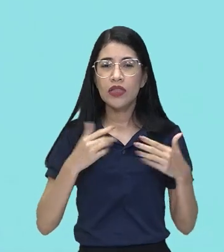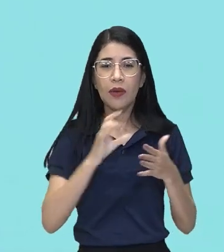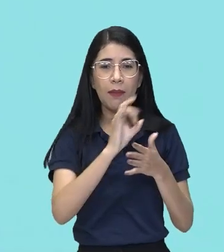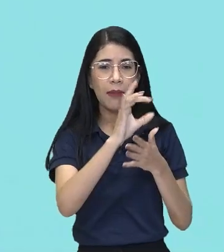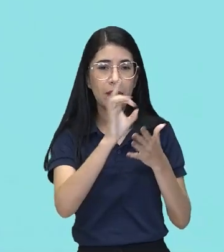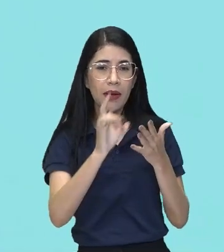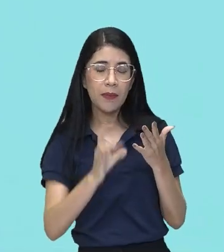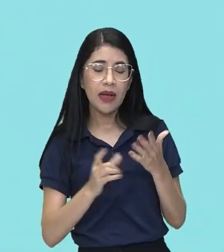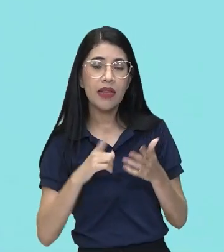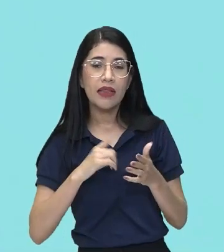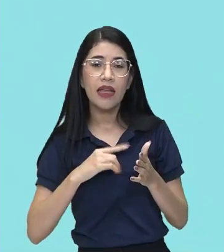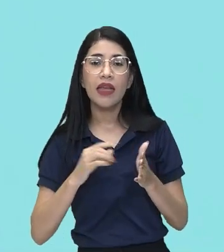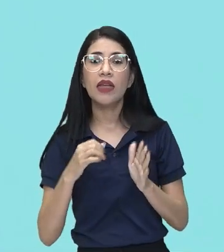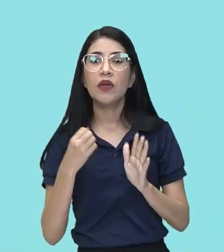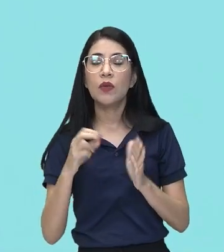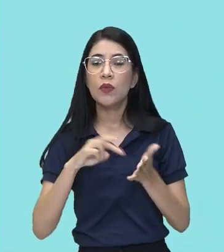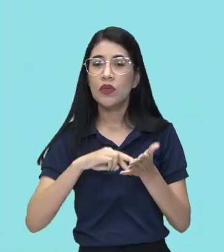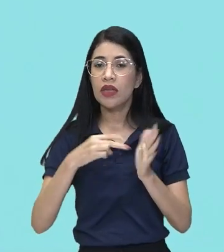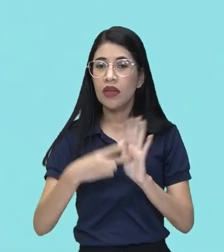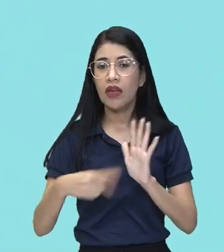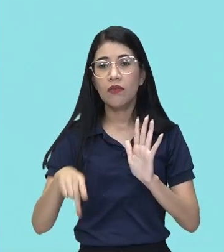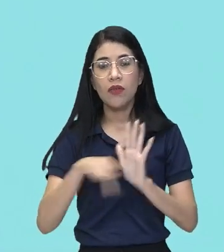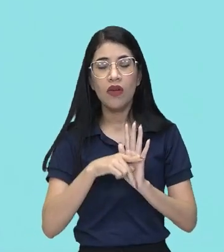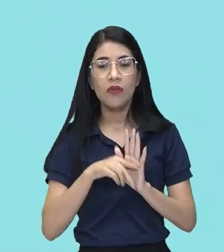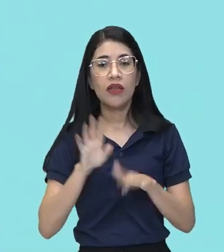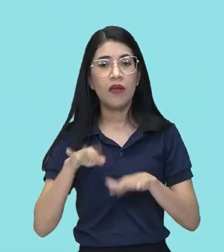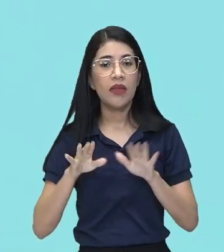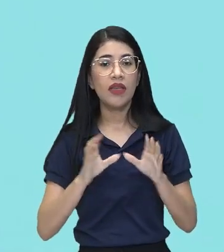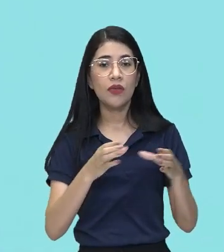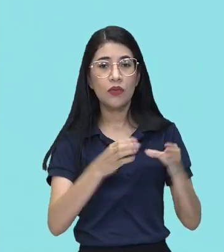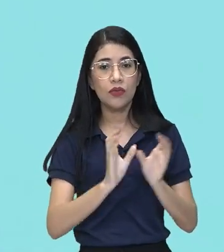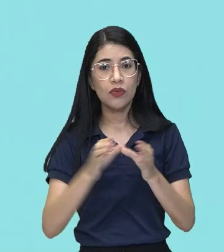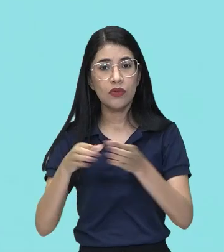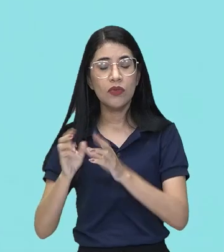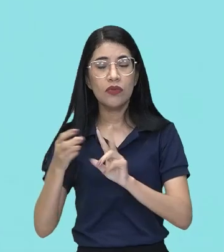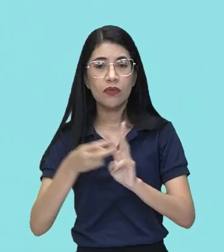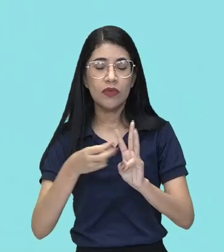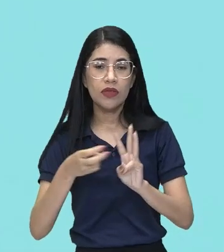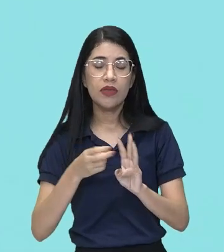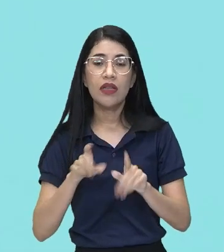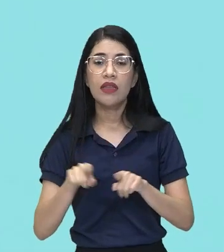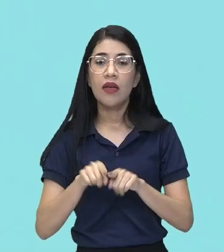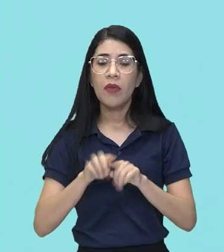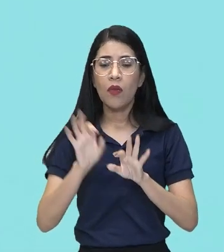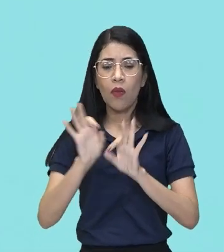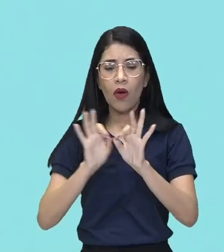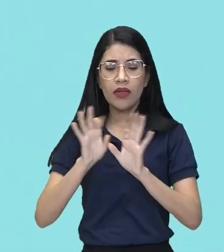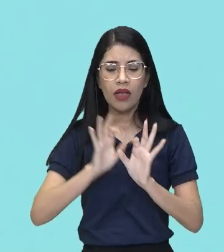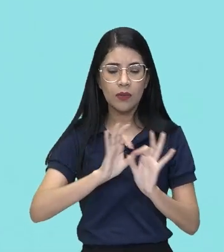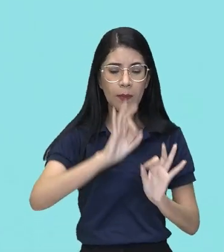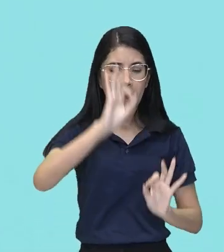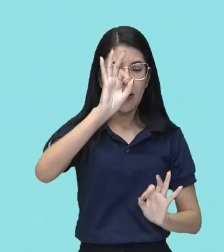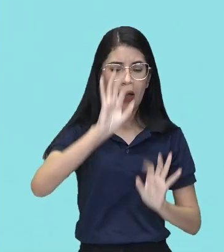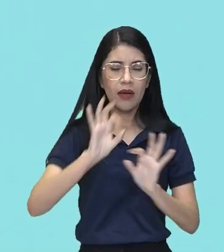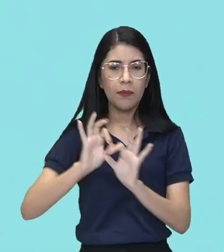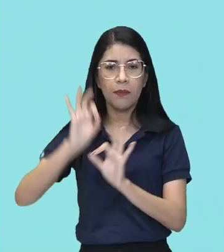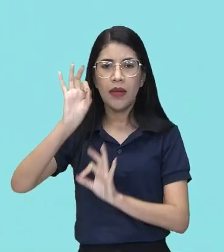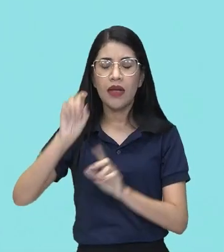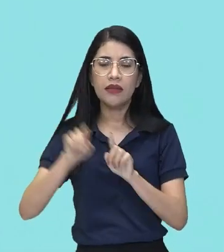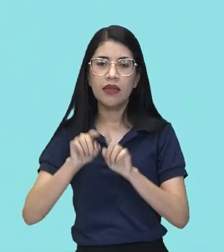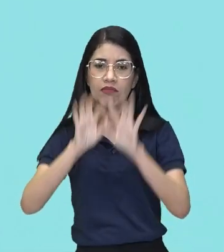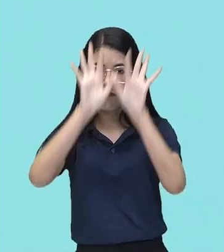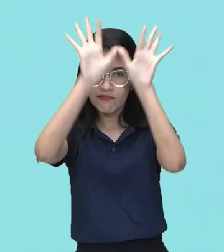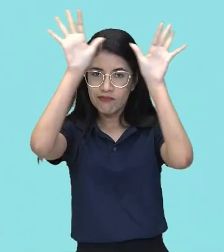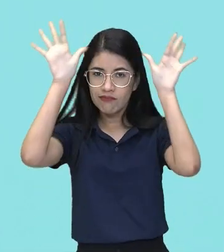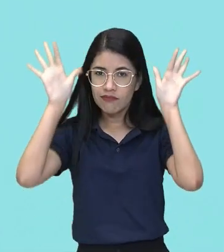uma simbologia para o cocar. A forma como ele é organizado, o tamanho dele, que muitas vezes direciona,